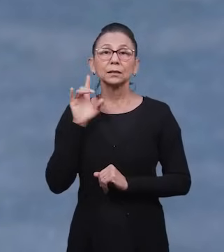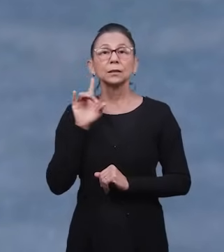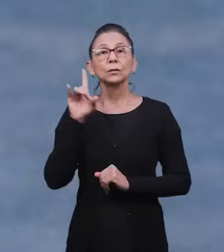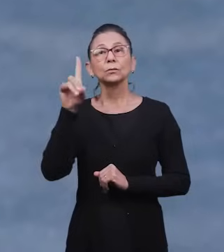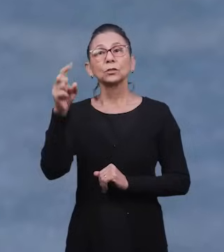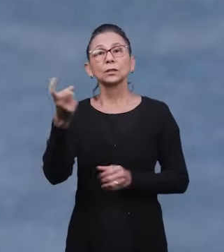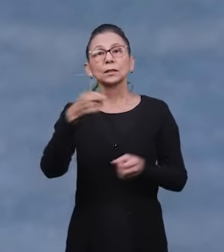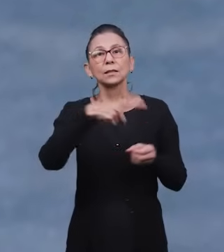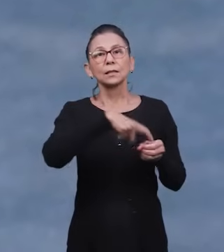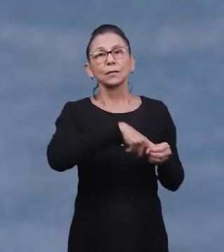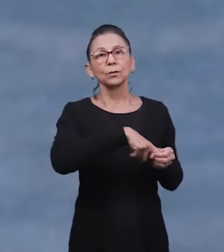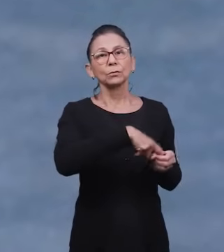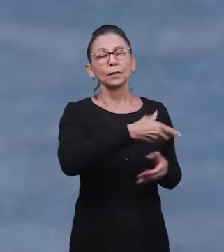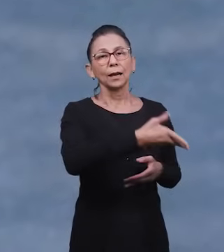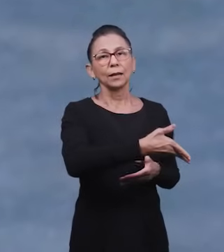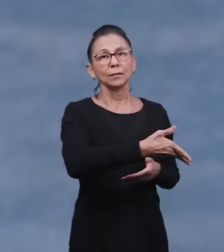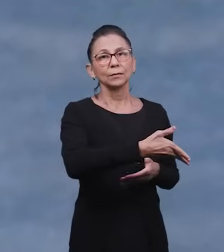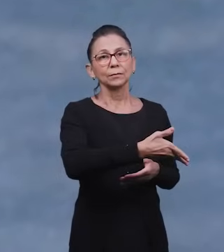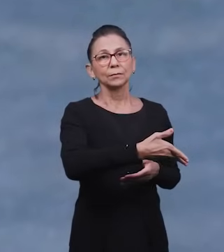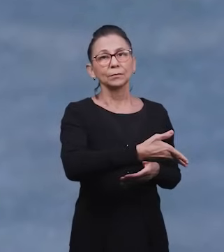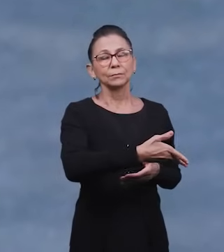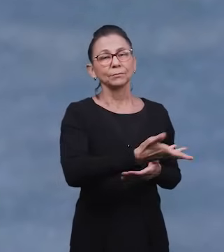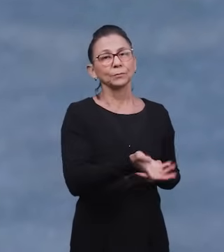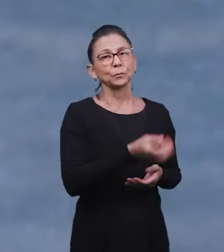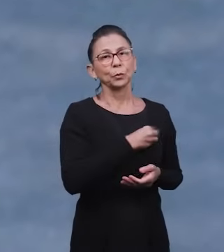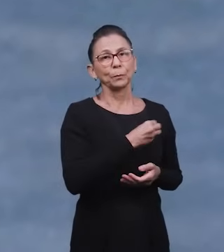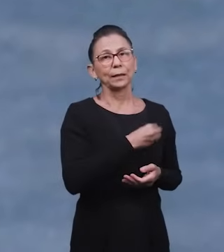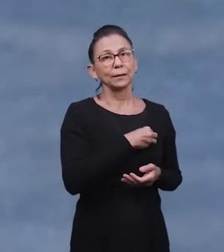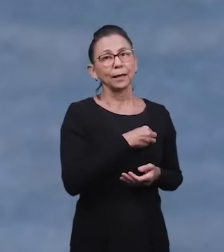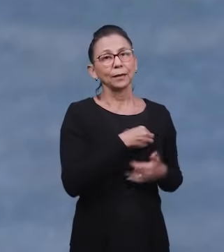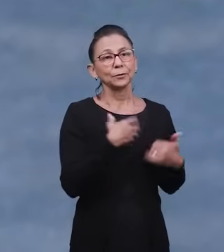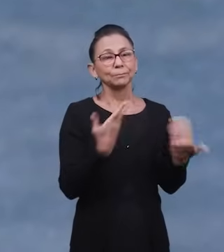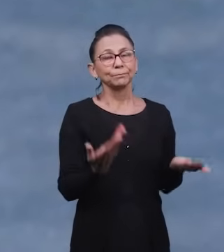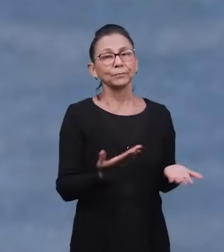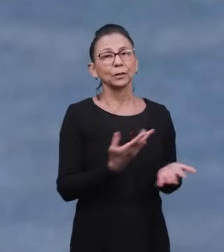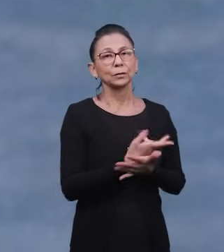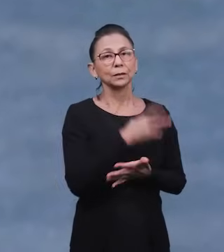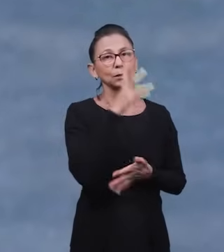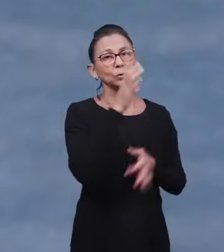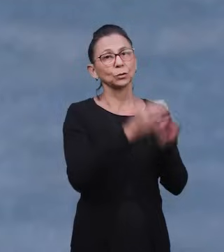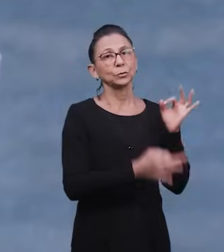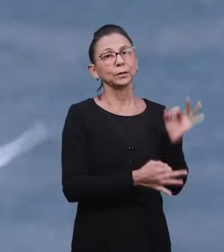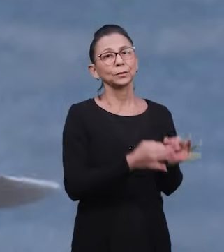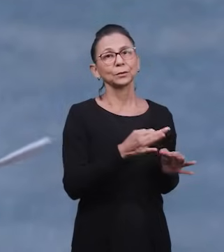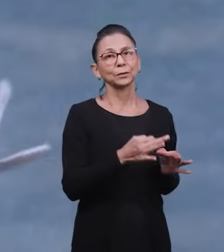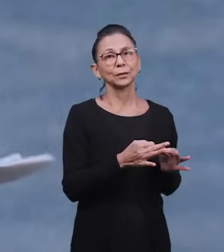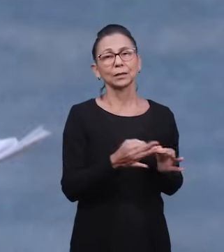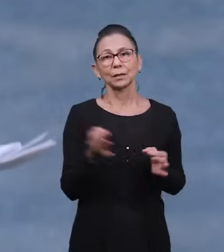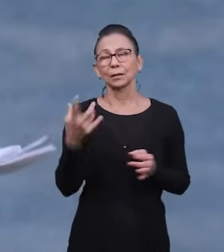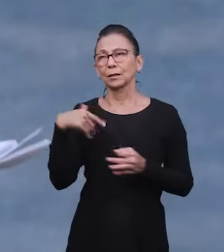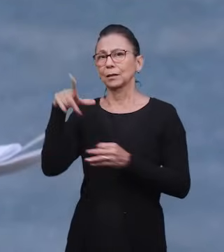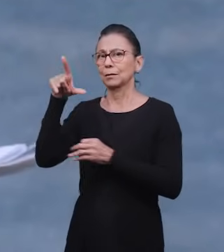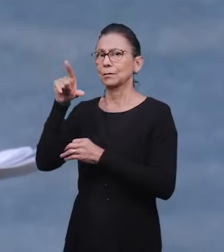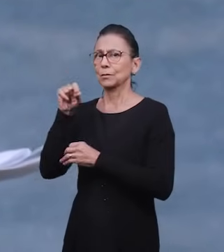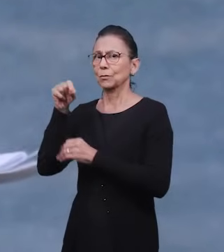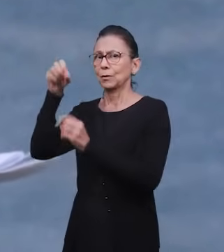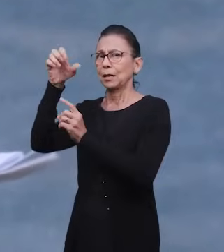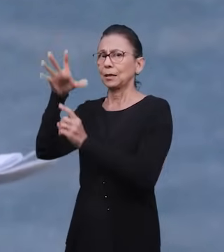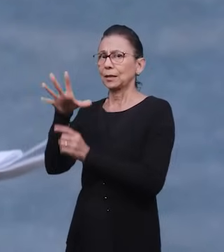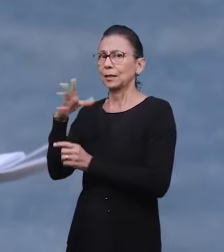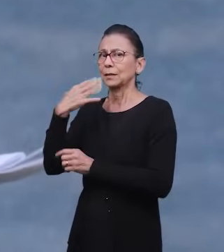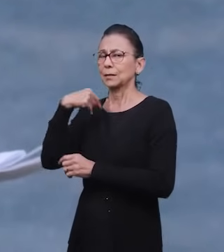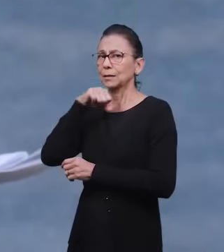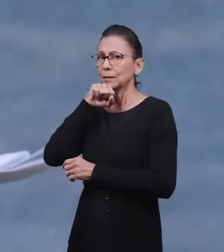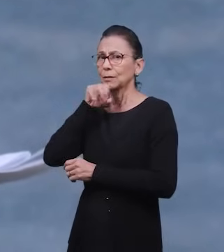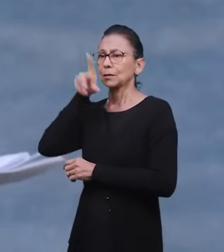coisa melhor, e nós vamos receber o pior, que é o quê? Que é o juízo. Eu prefiro a graça, eu prefiro o vinde bendiz do meu Pai. Mas a escolha